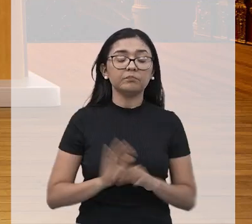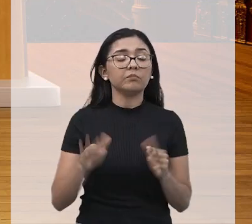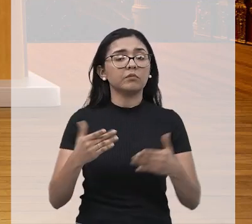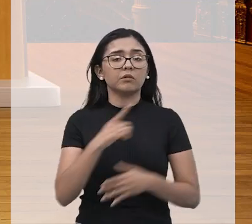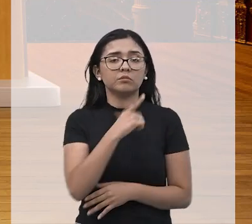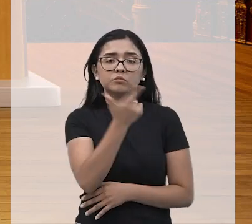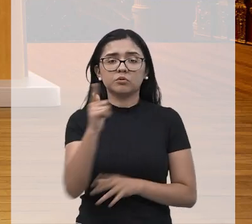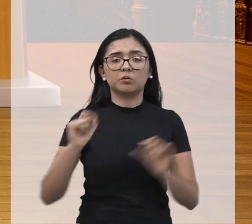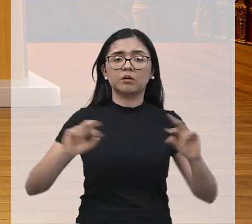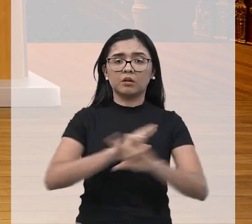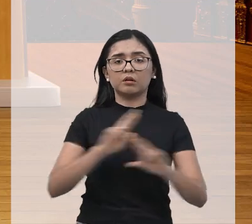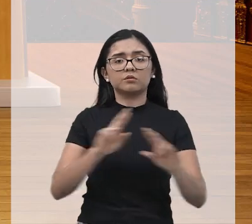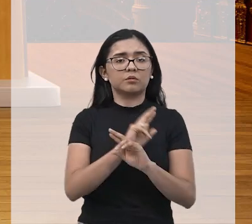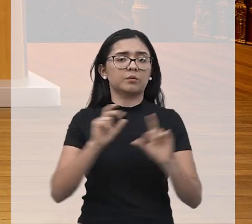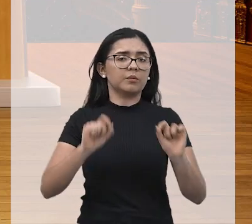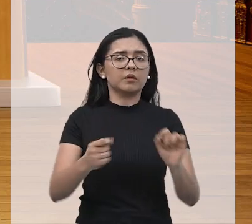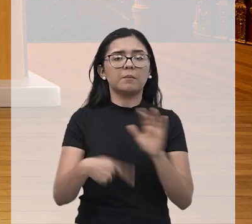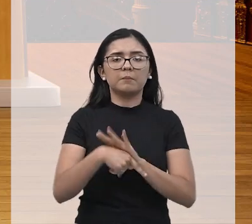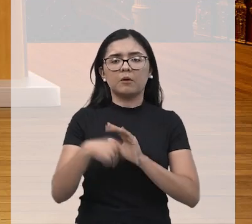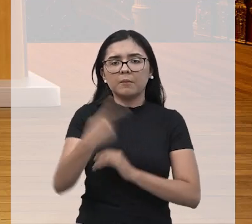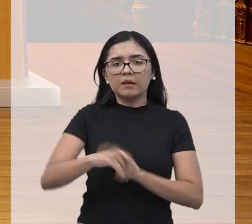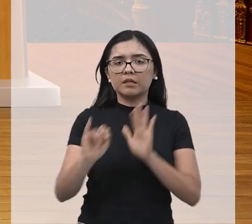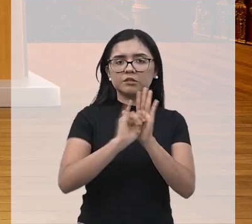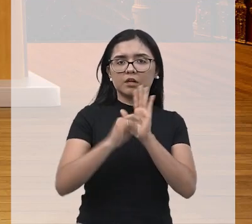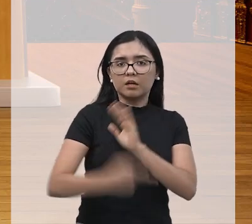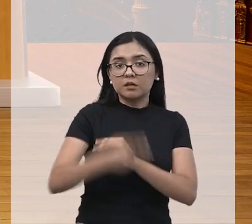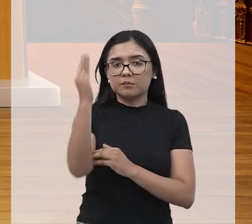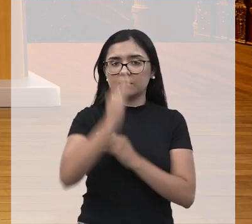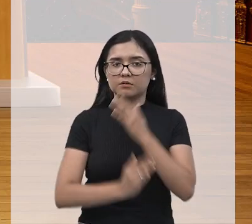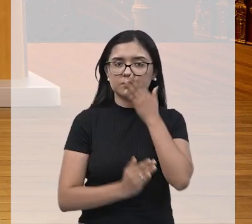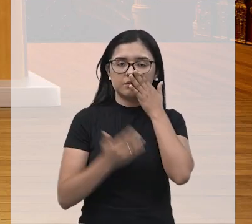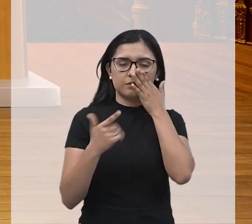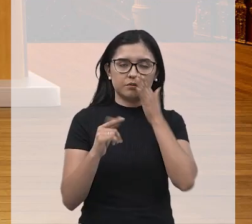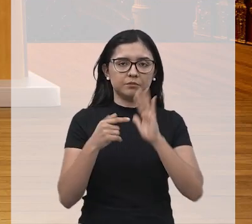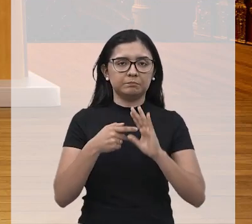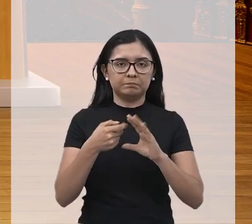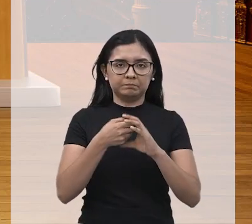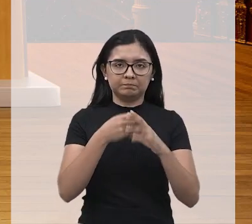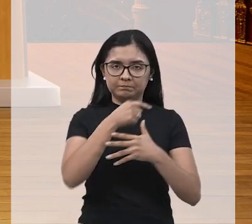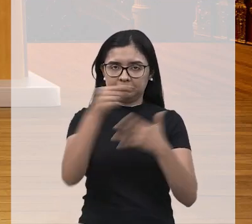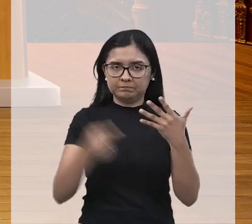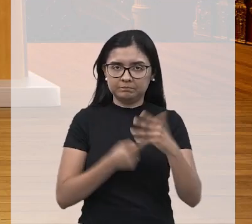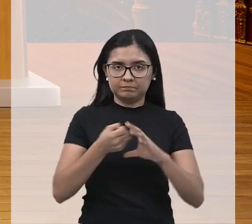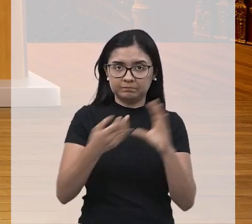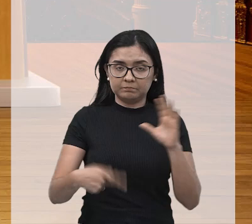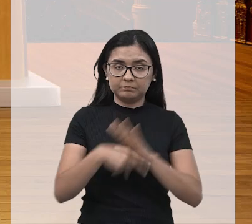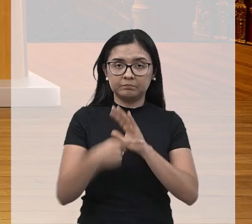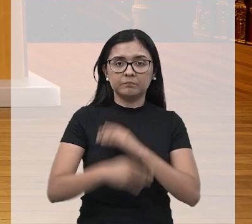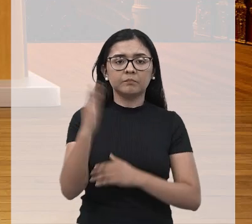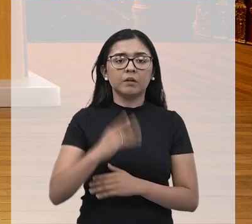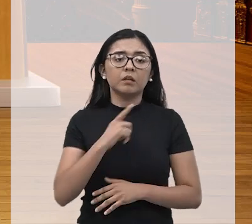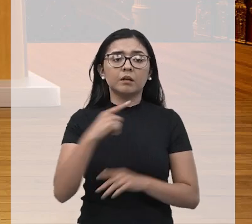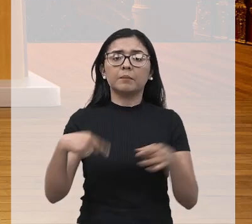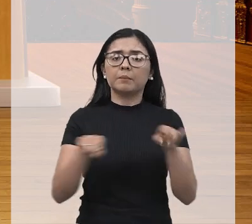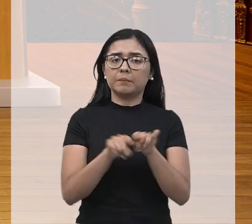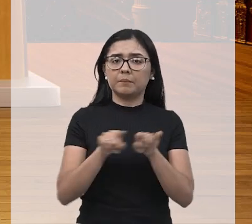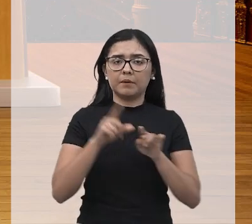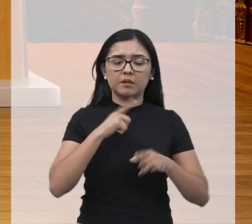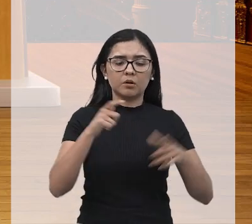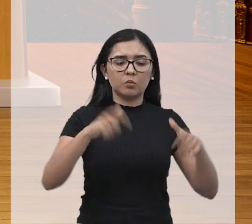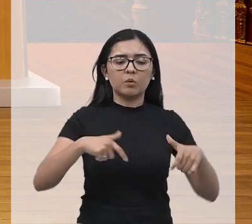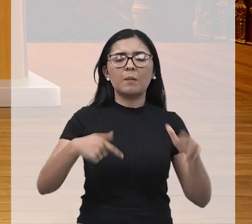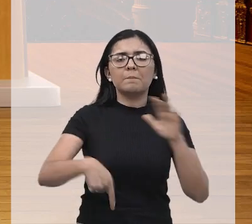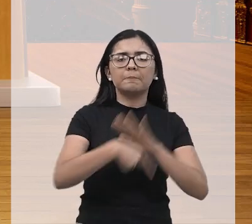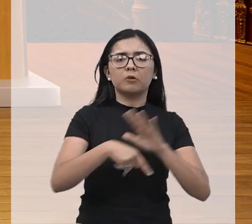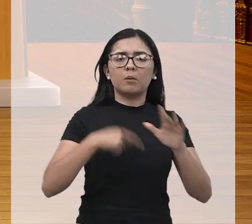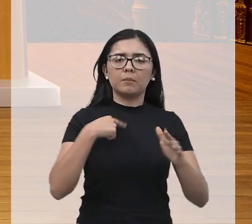essa relação com a identidade brasileira. E essa questão de ter espaços adequados para as